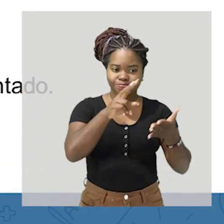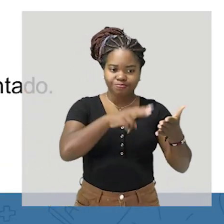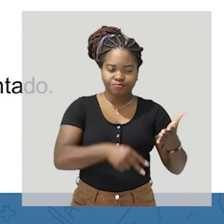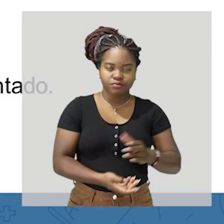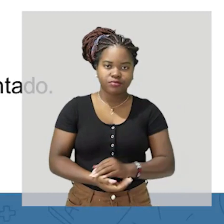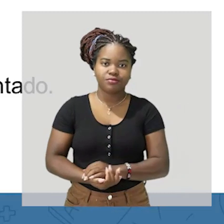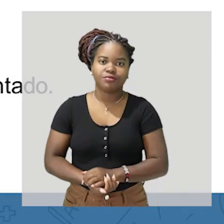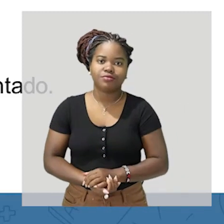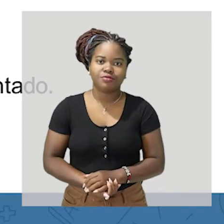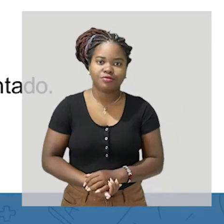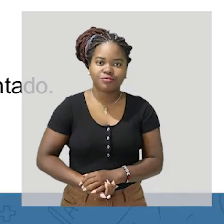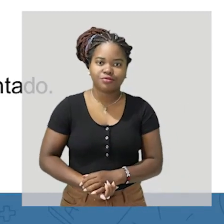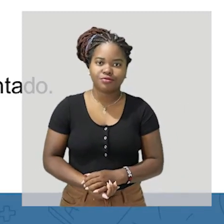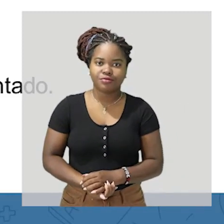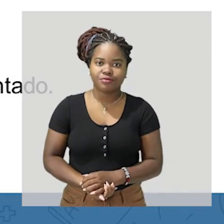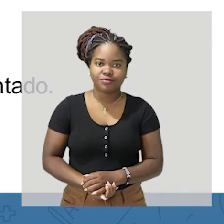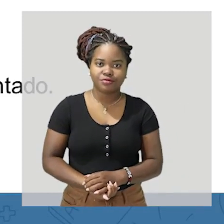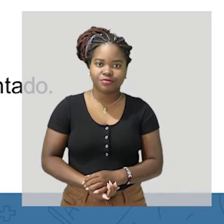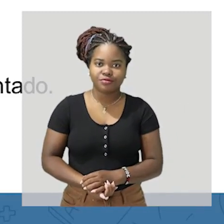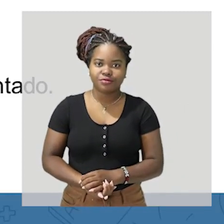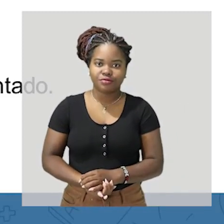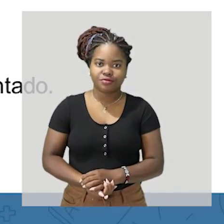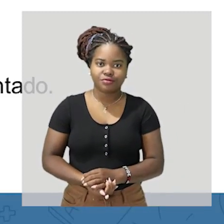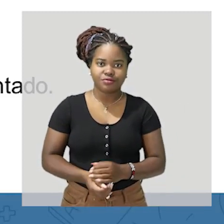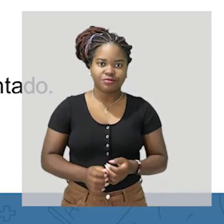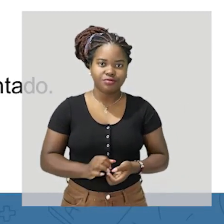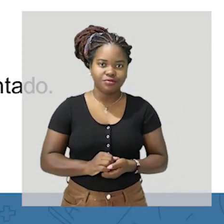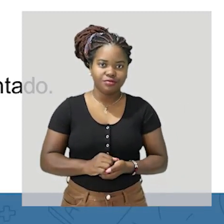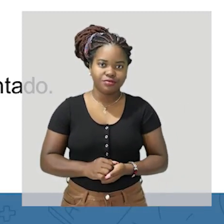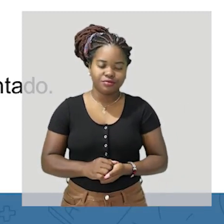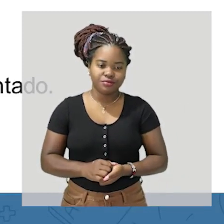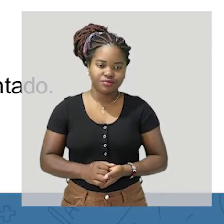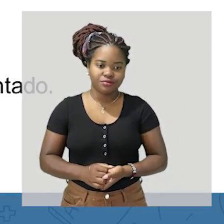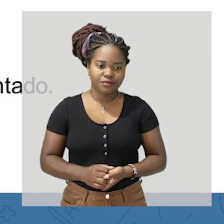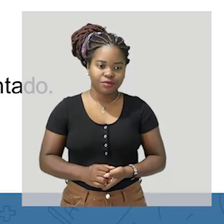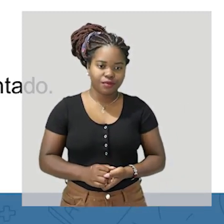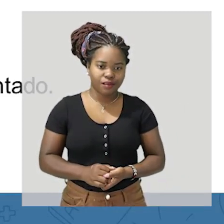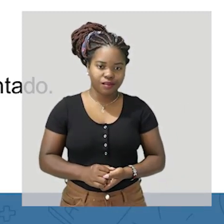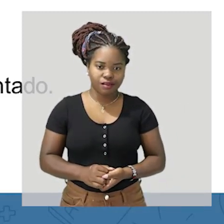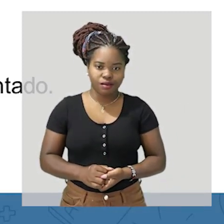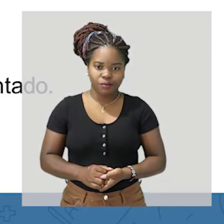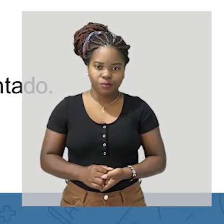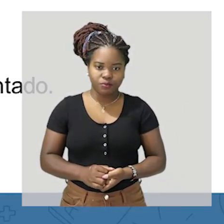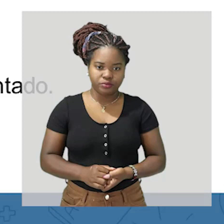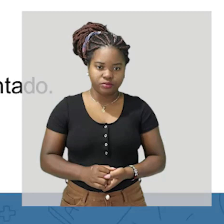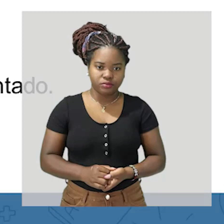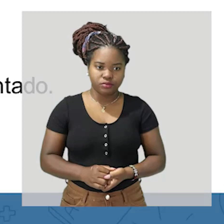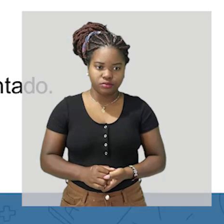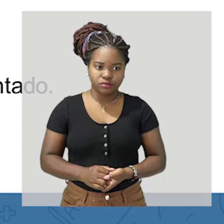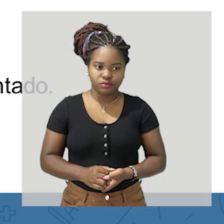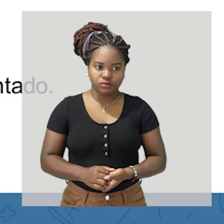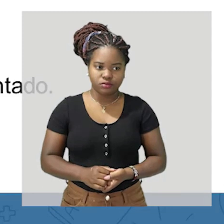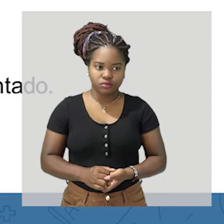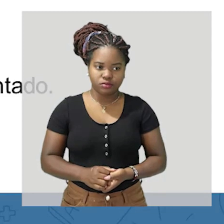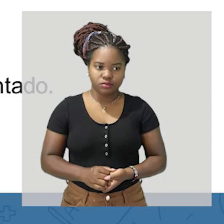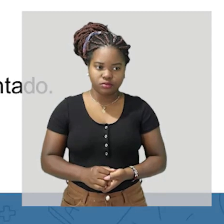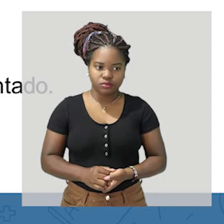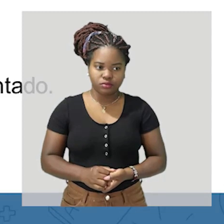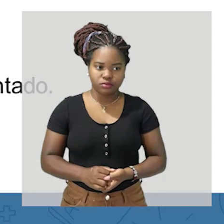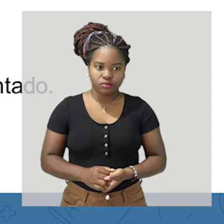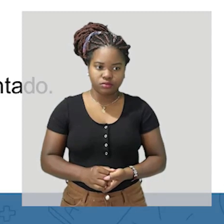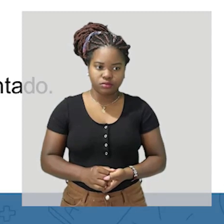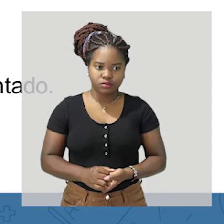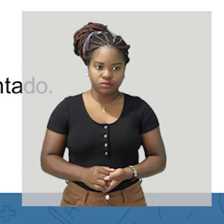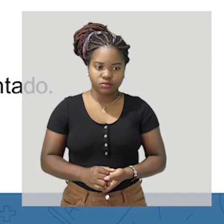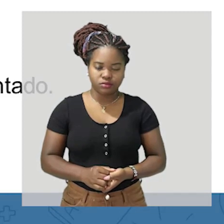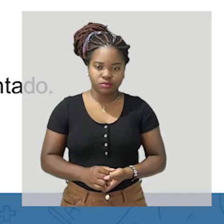Clark. A série de obras produzidas por Lygia Clark, com o nome de Os Bichos, evidencia uma possibilidade de expressão da